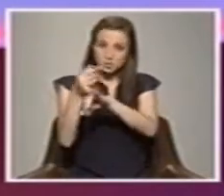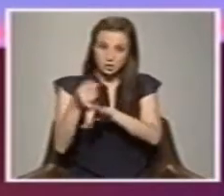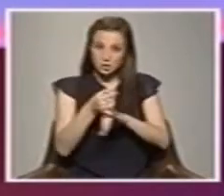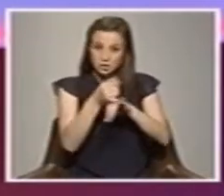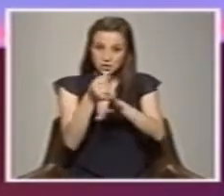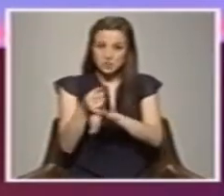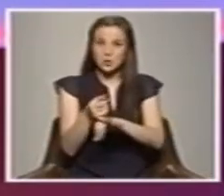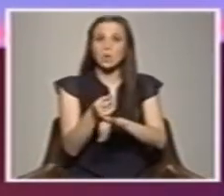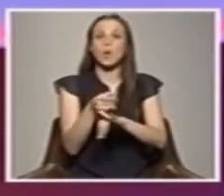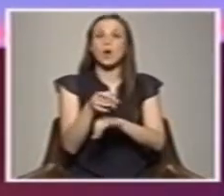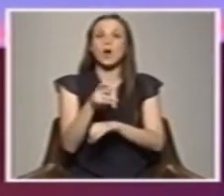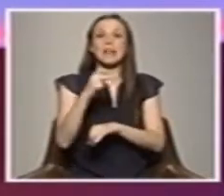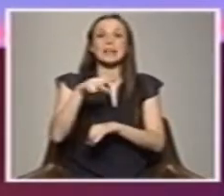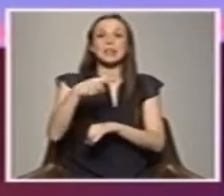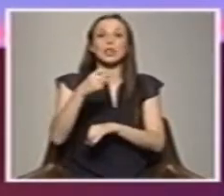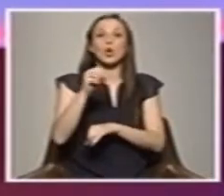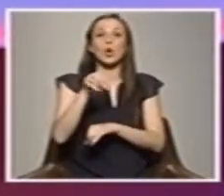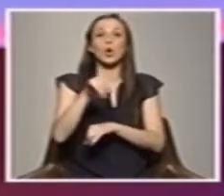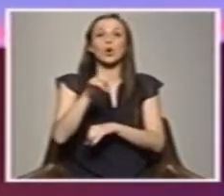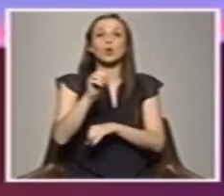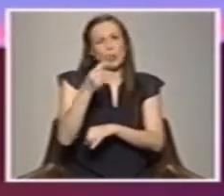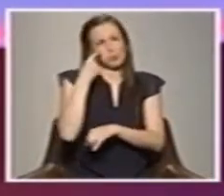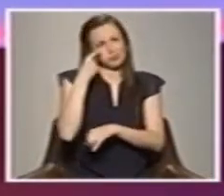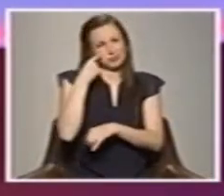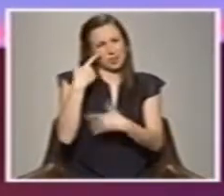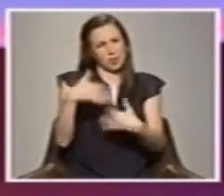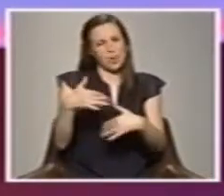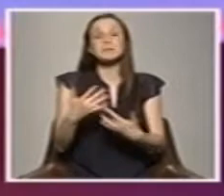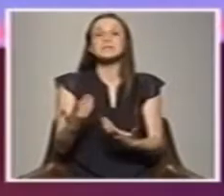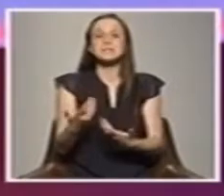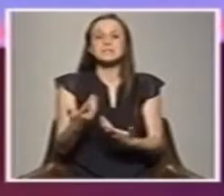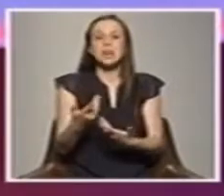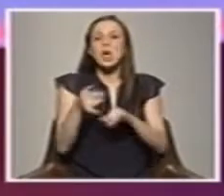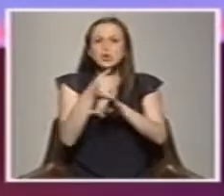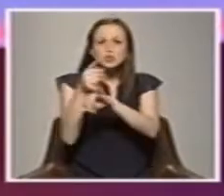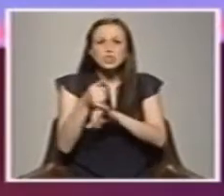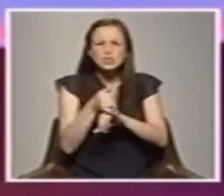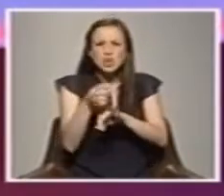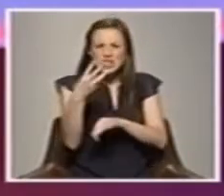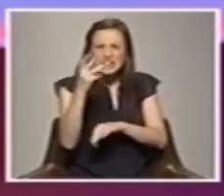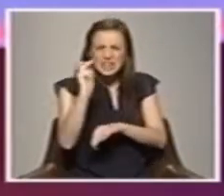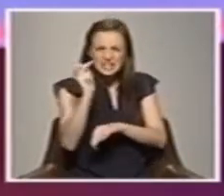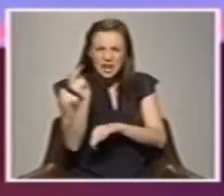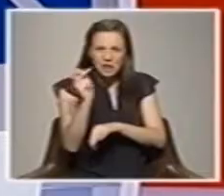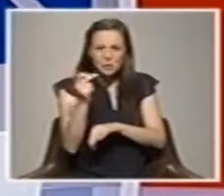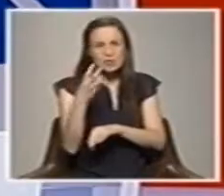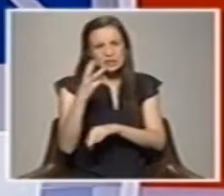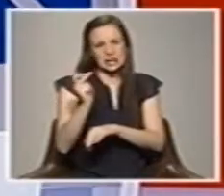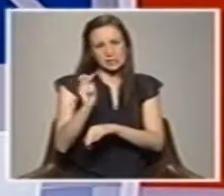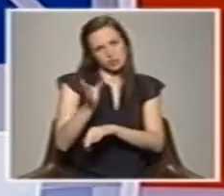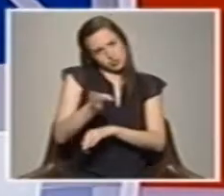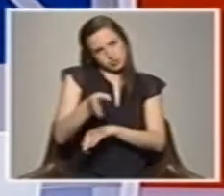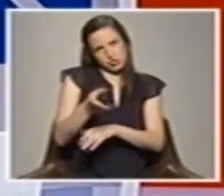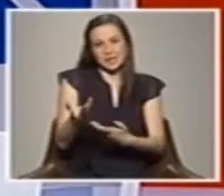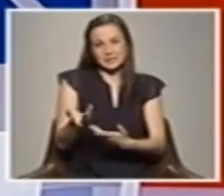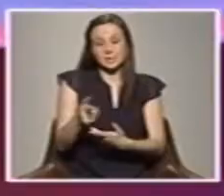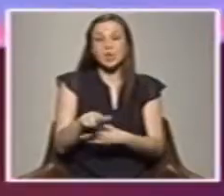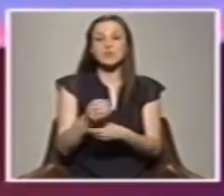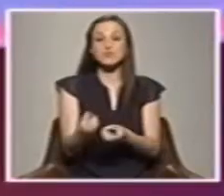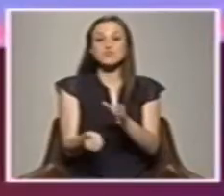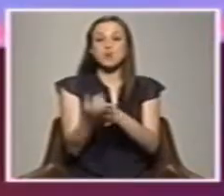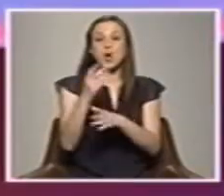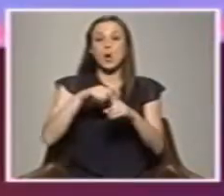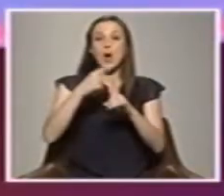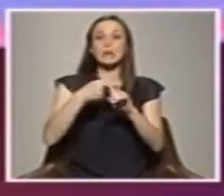Costa Pereira, ou o Comandante Longo Curso, toda a gente já conhece, justamente... A associação tem 3 anos, não é? Tem 3 anos. E depois lançou no ano seguinte,